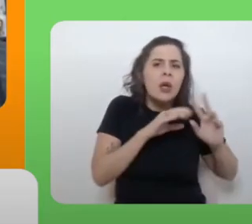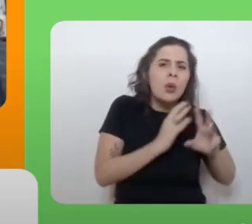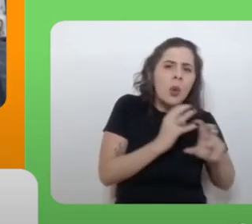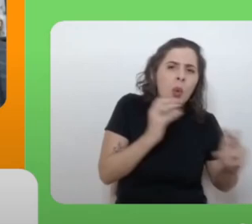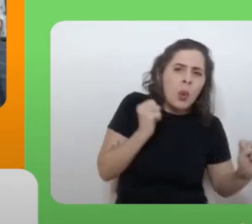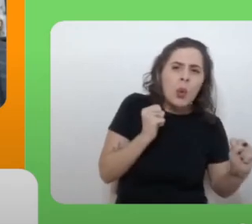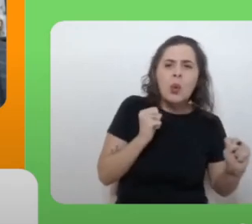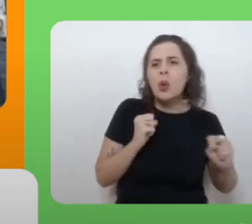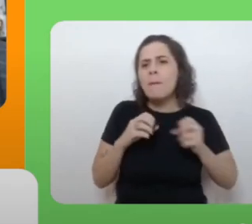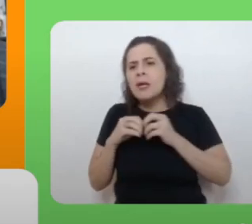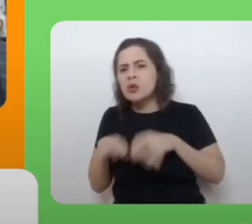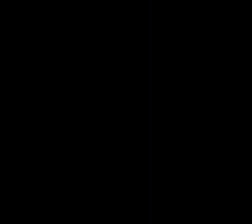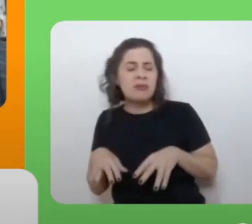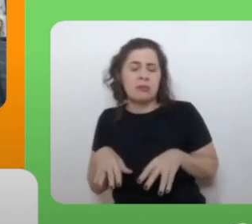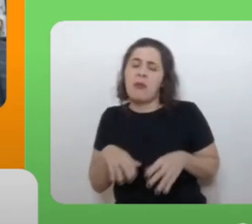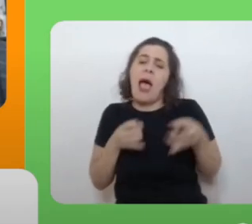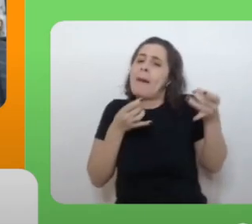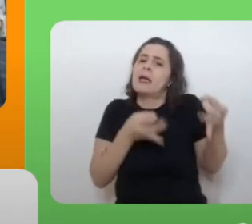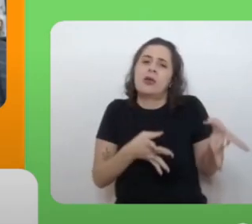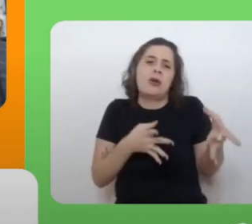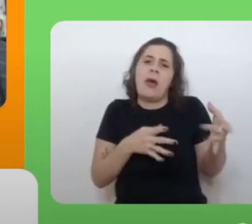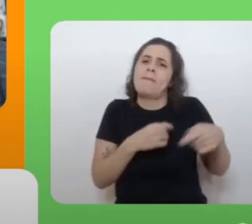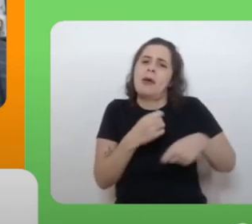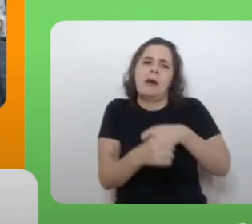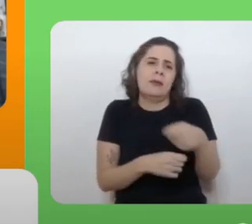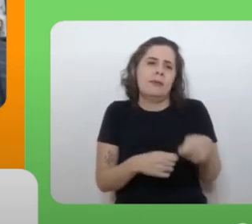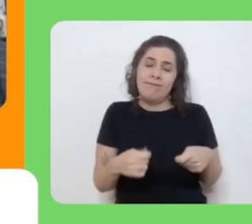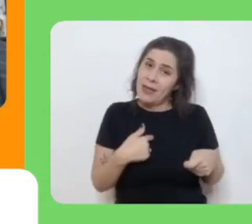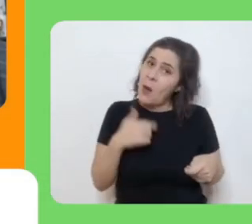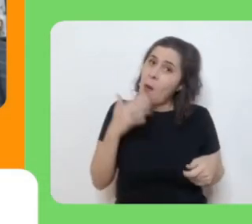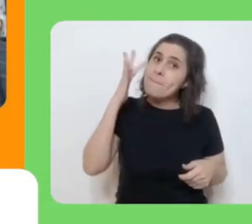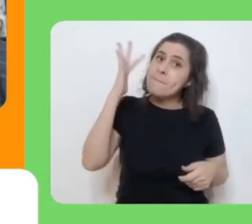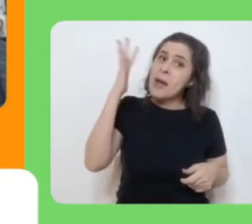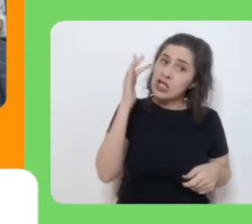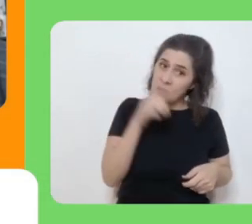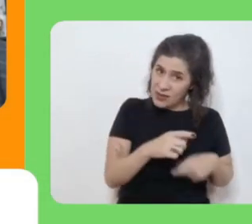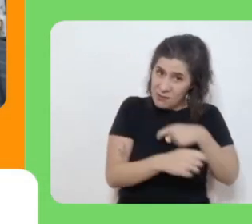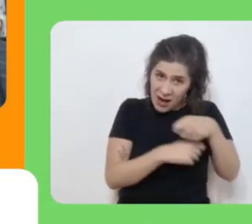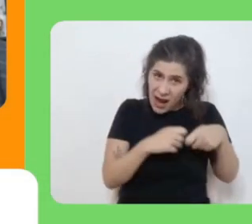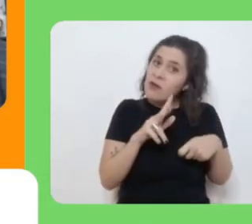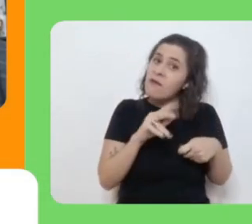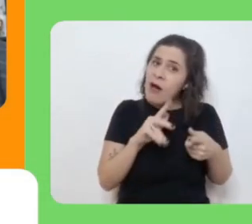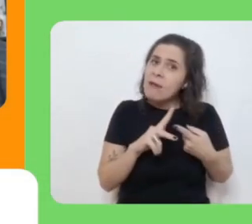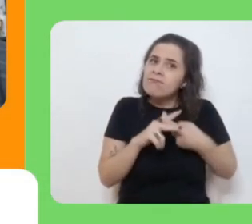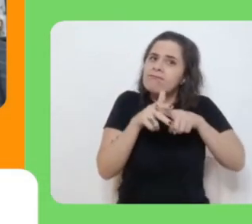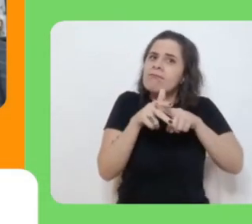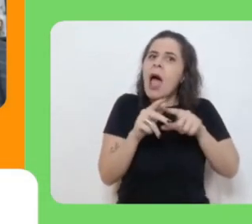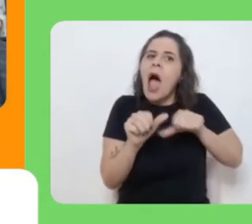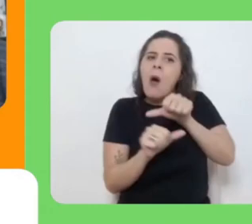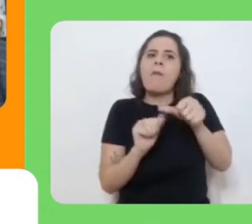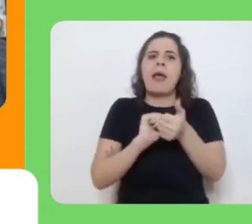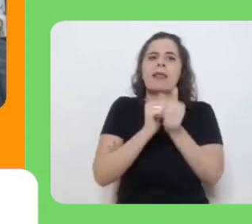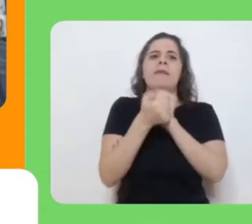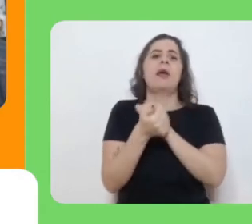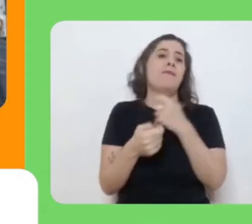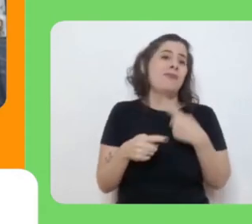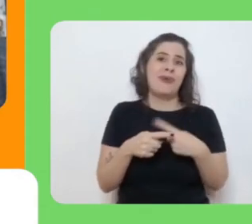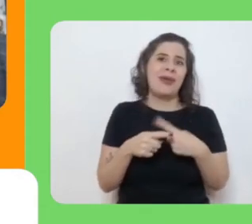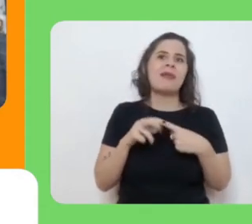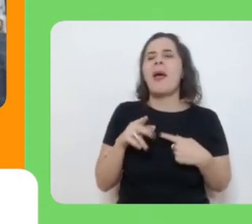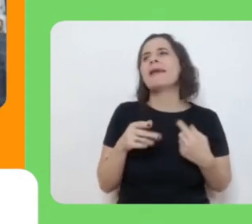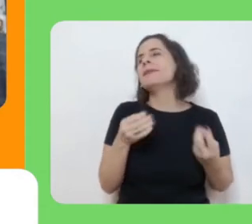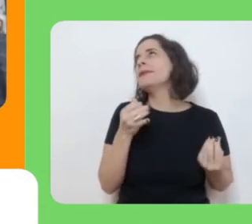e vazar desse mercado. Eu imagino que o mercado vai se reajustar porque o mercado não está desaquecido. Então, eu acho que é um